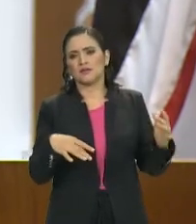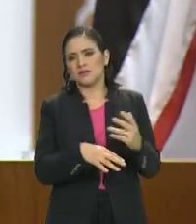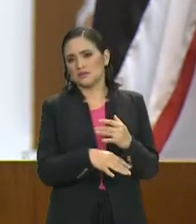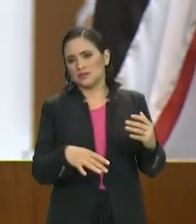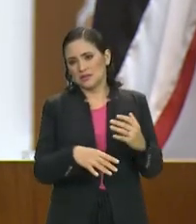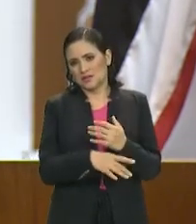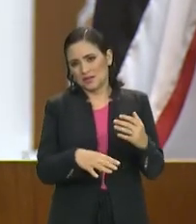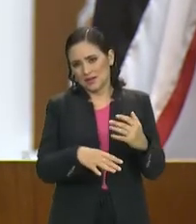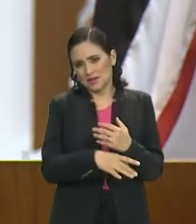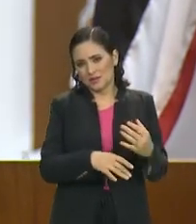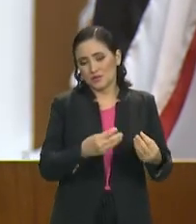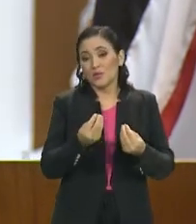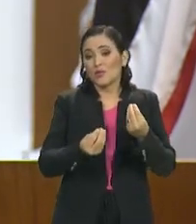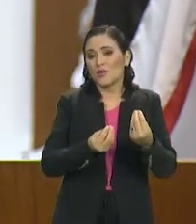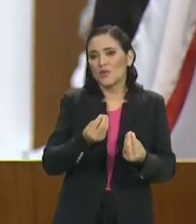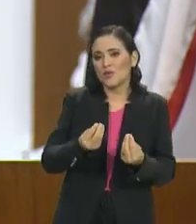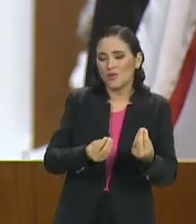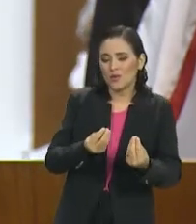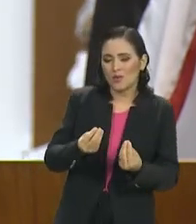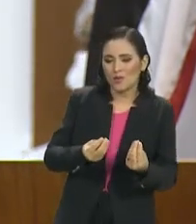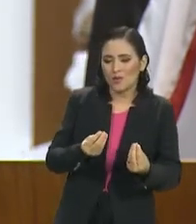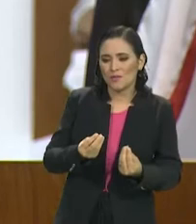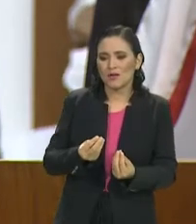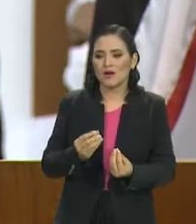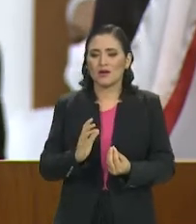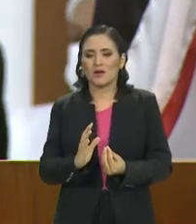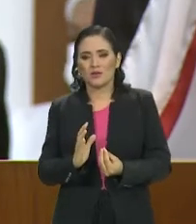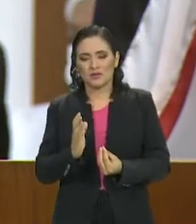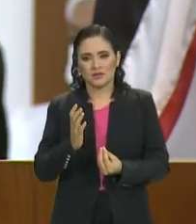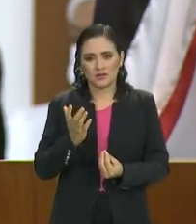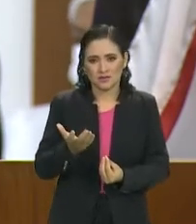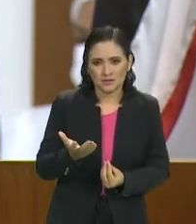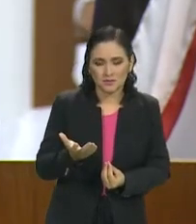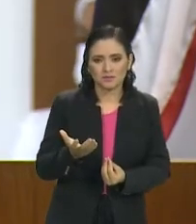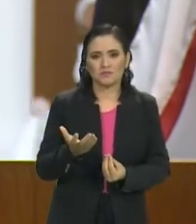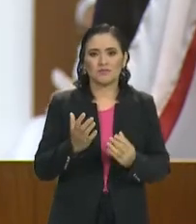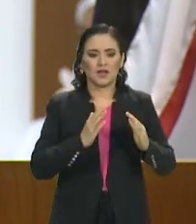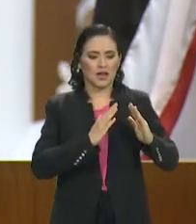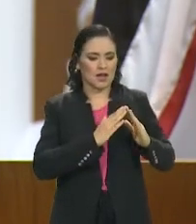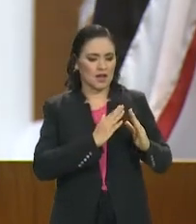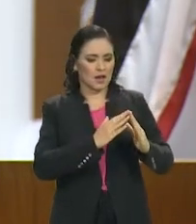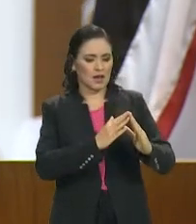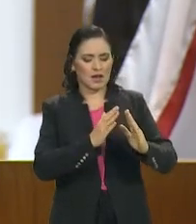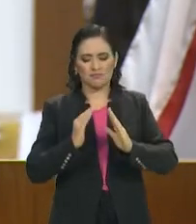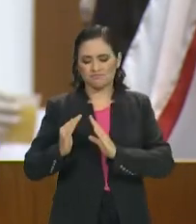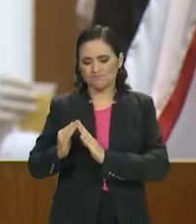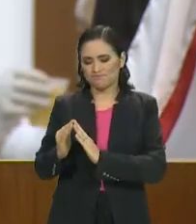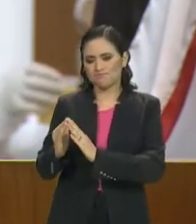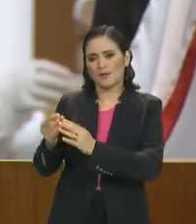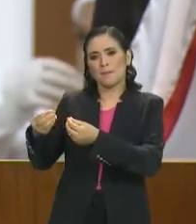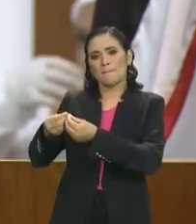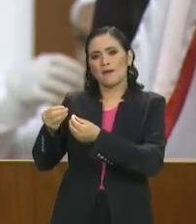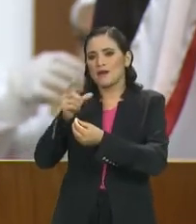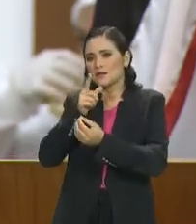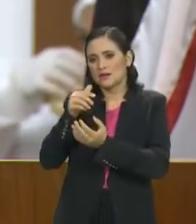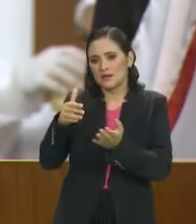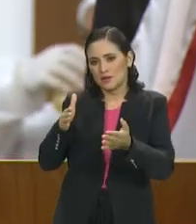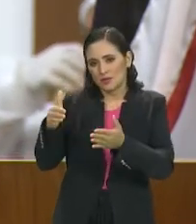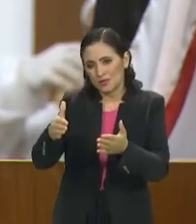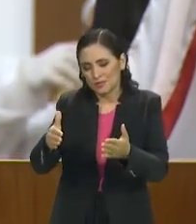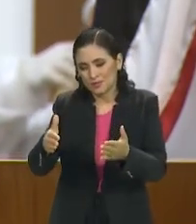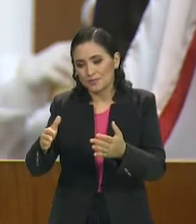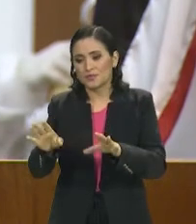essas moradias em torno desses rios e fazer com que preserve-se também as